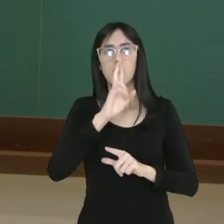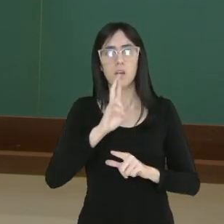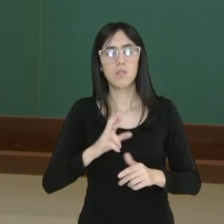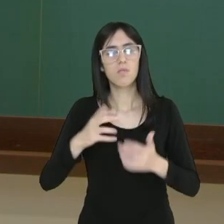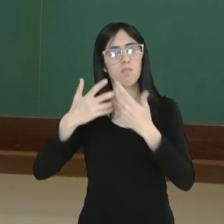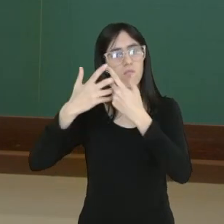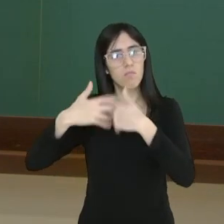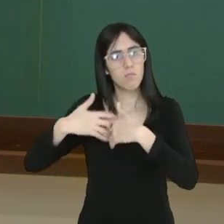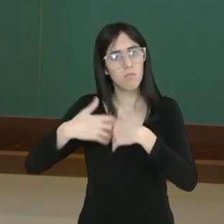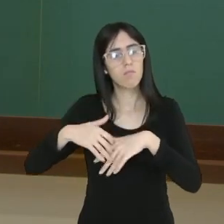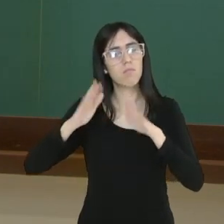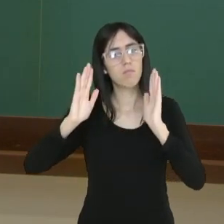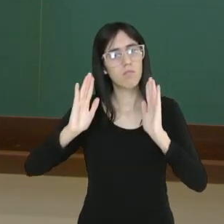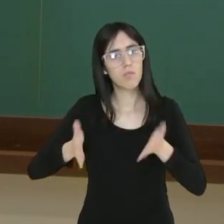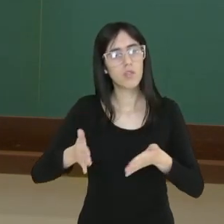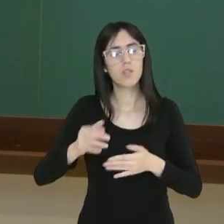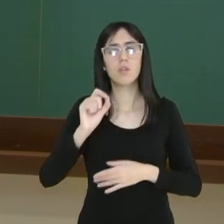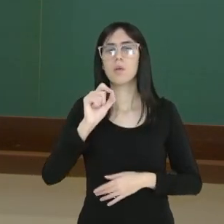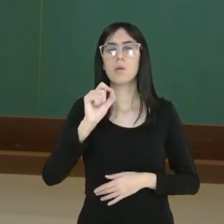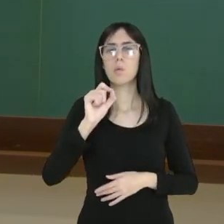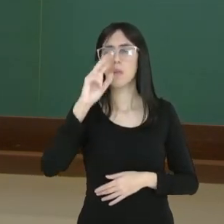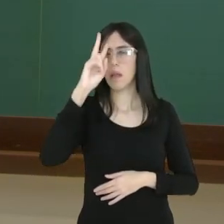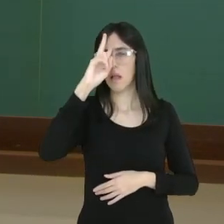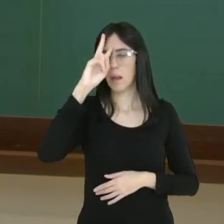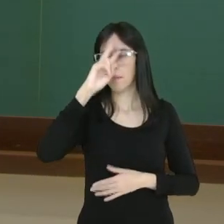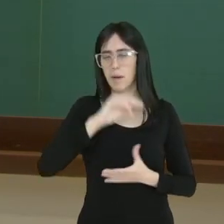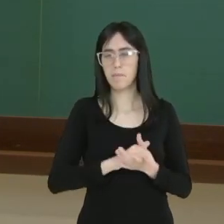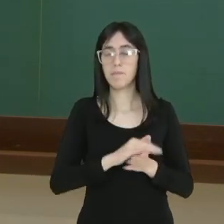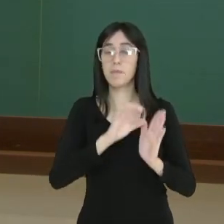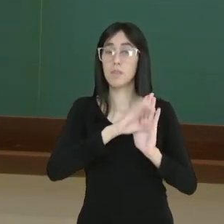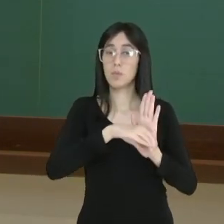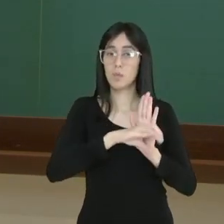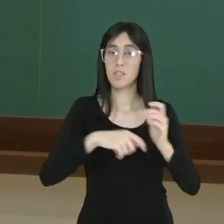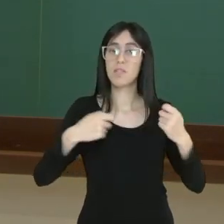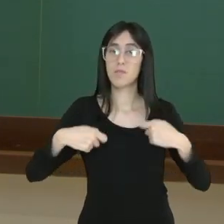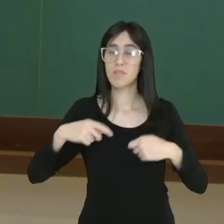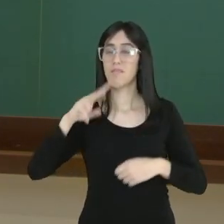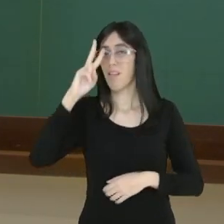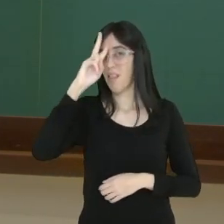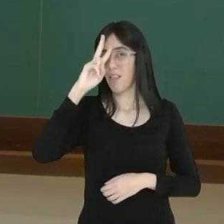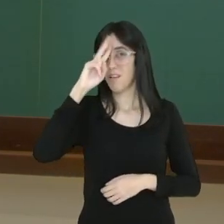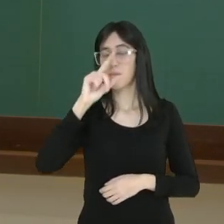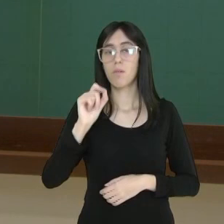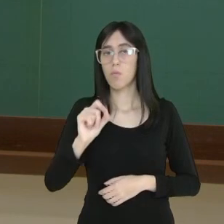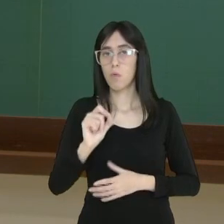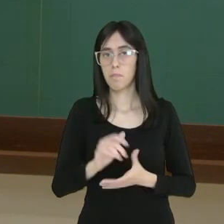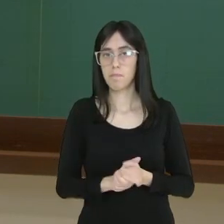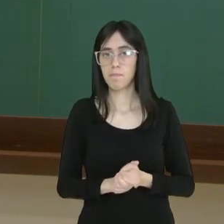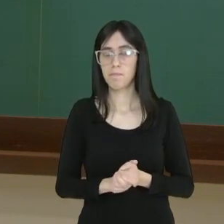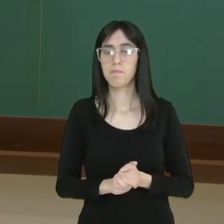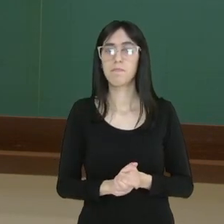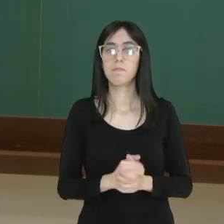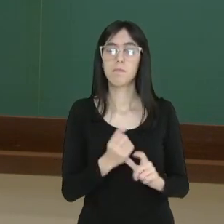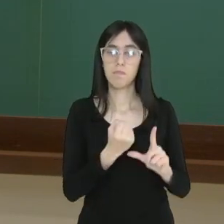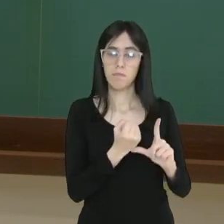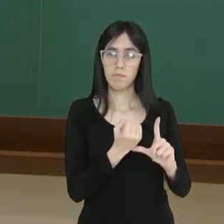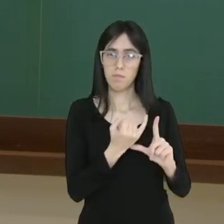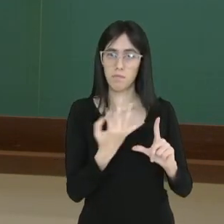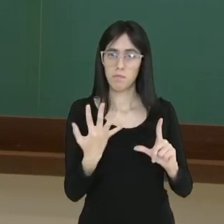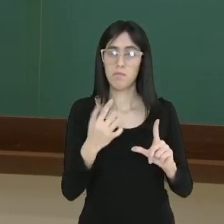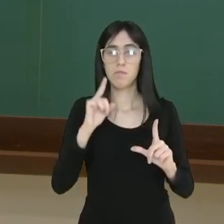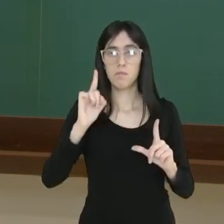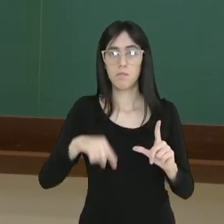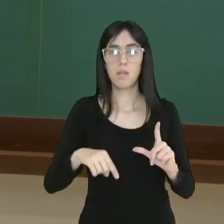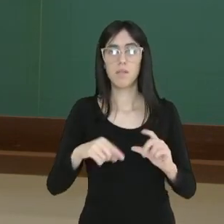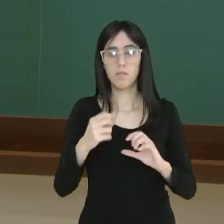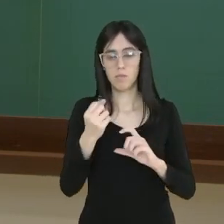alguns exercícios e o que a gente precisa lembrar? Da definição. A definição diz que o logaritmo é o expoente